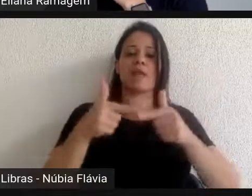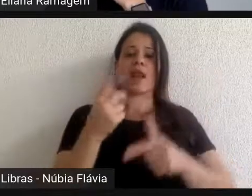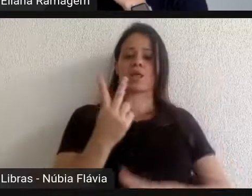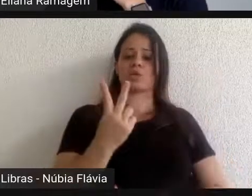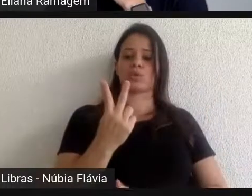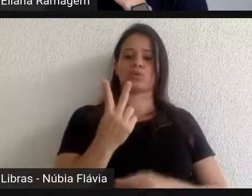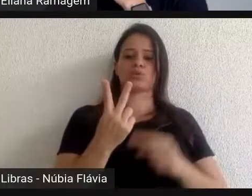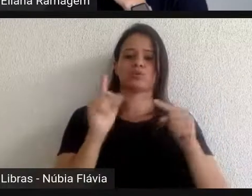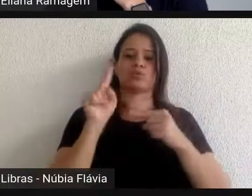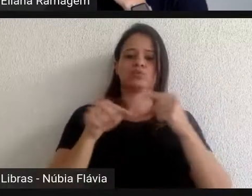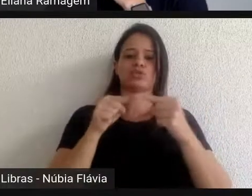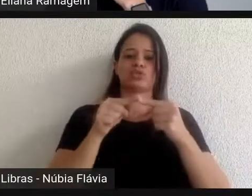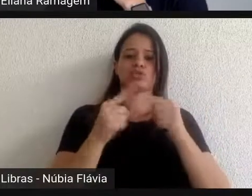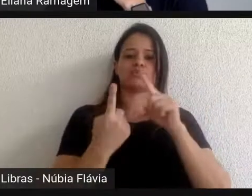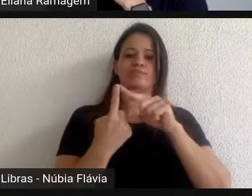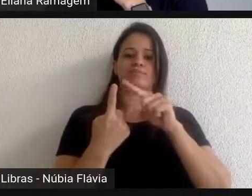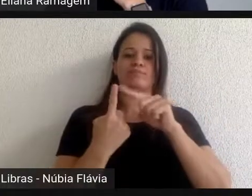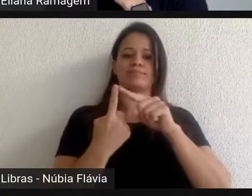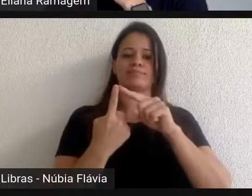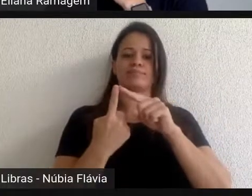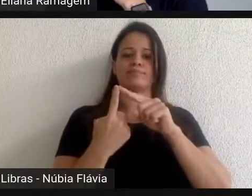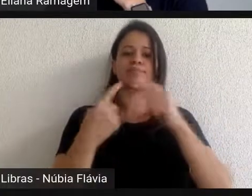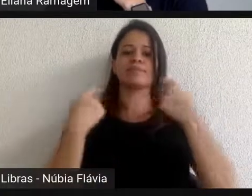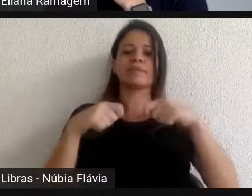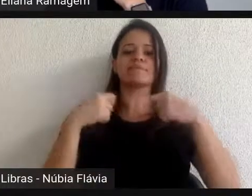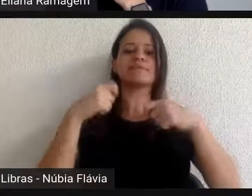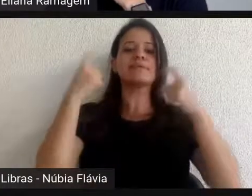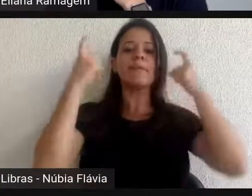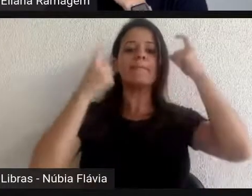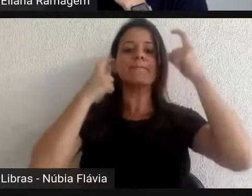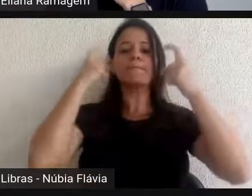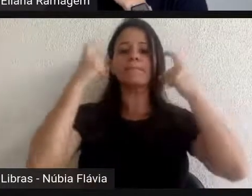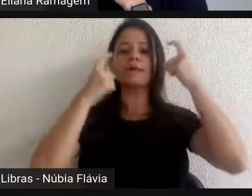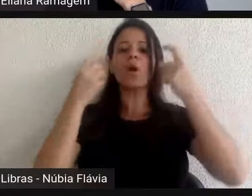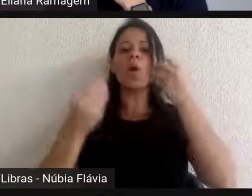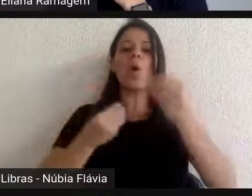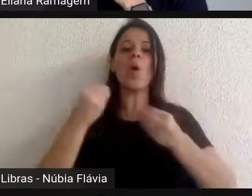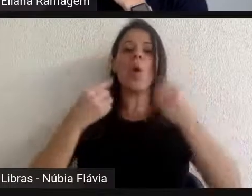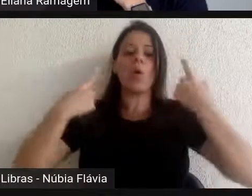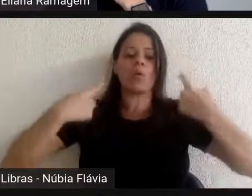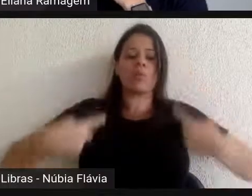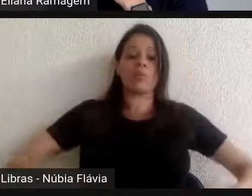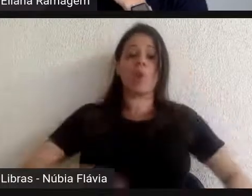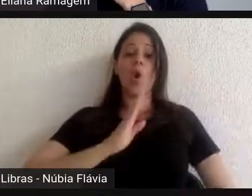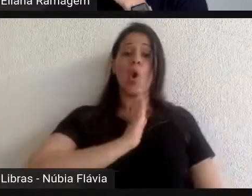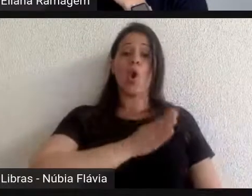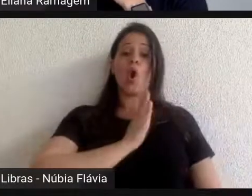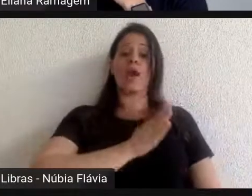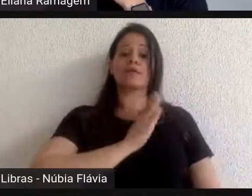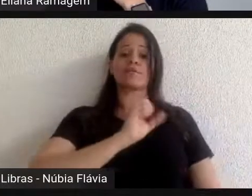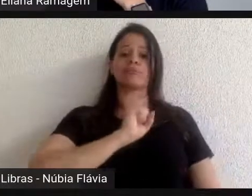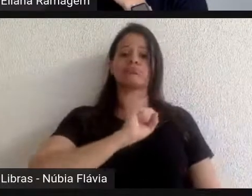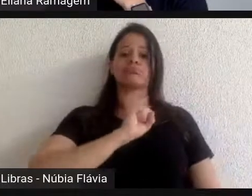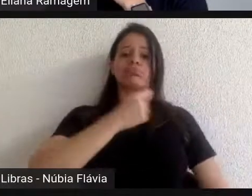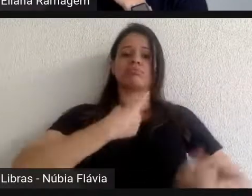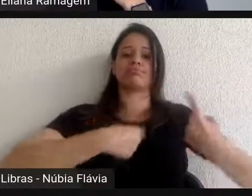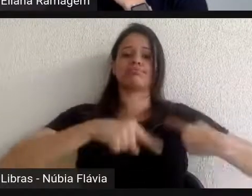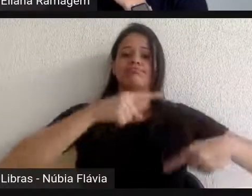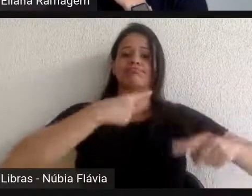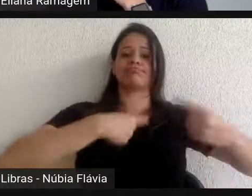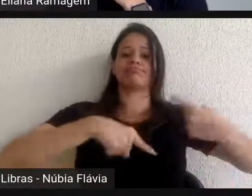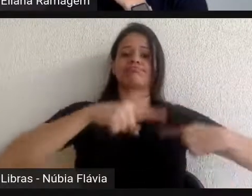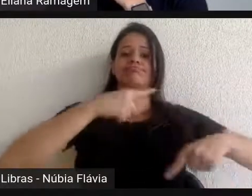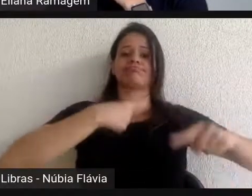objetivos. Primeiro, preocupado em ativar seu condicionamento cardiorrespiratório, que